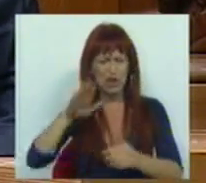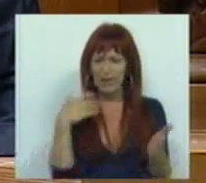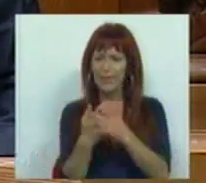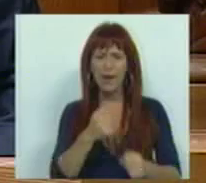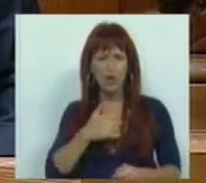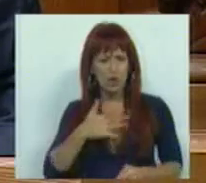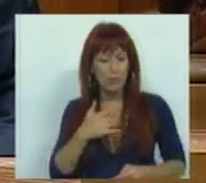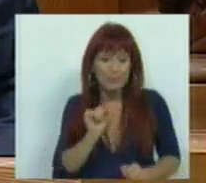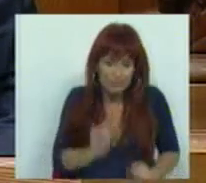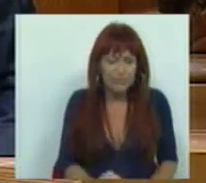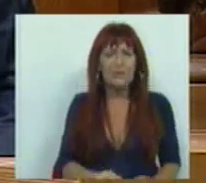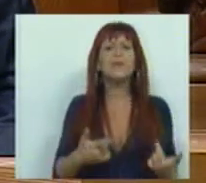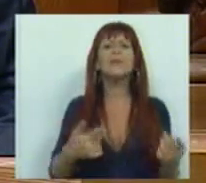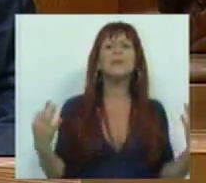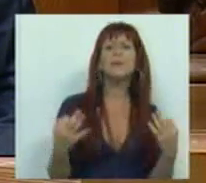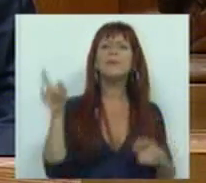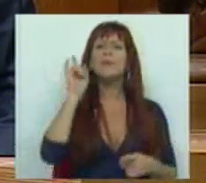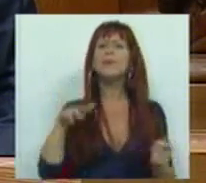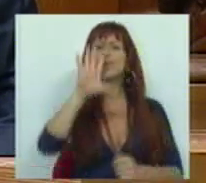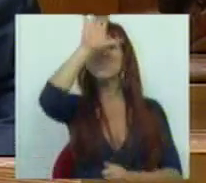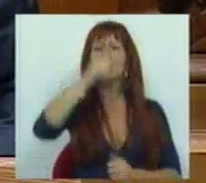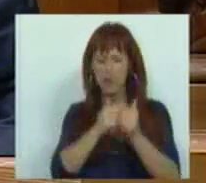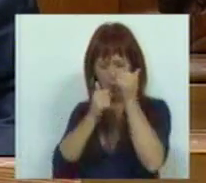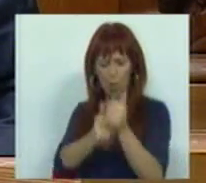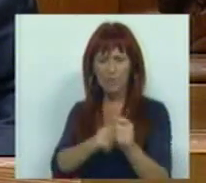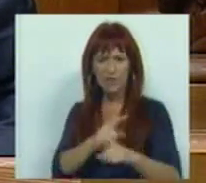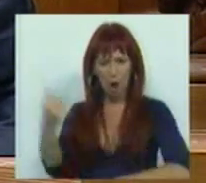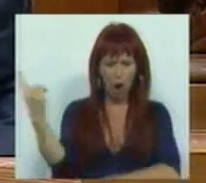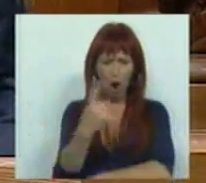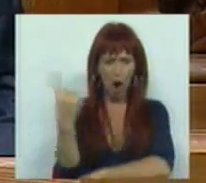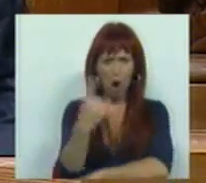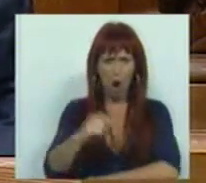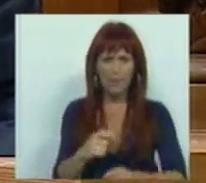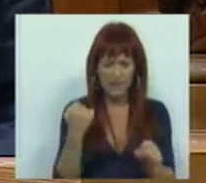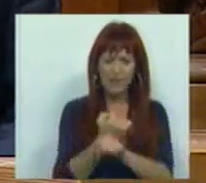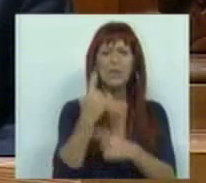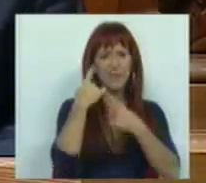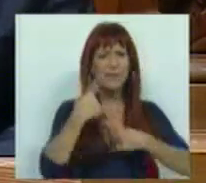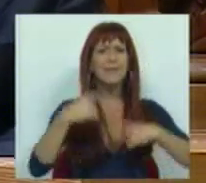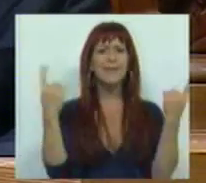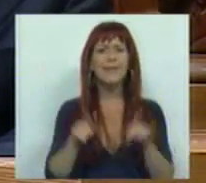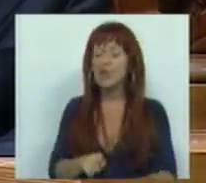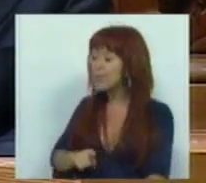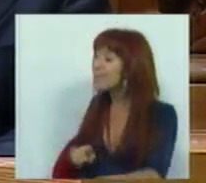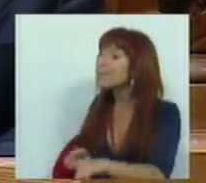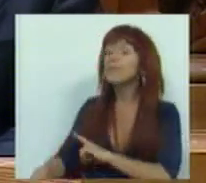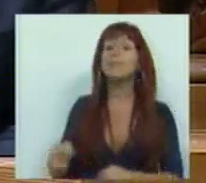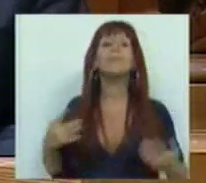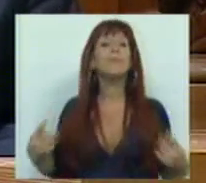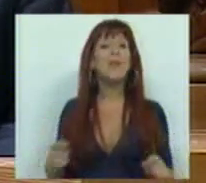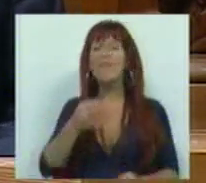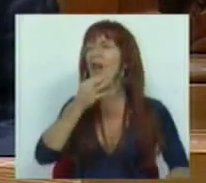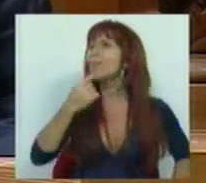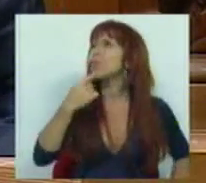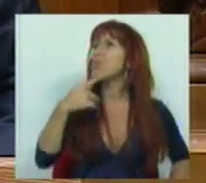constituem monopólios naturais e são essenciais para que o Estado cumpra as suas obrigações de serviço público. É uma política que